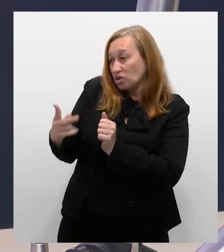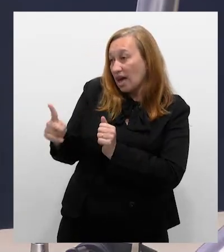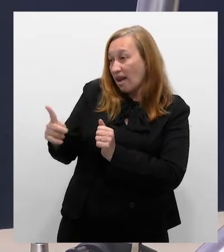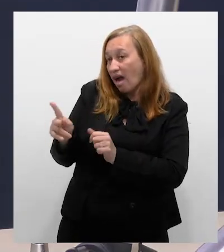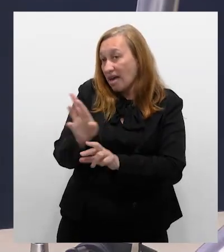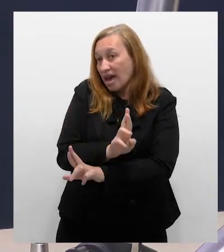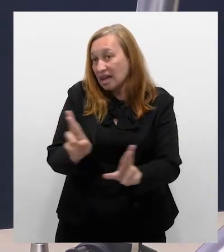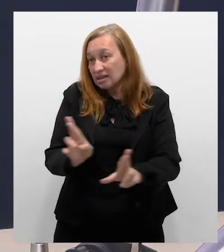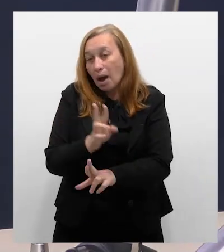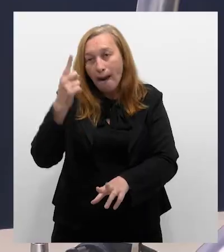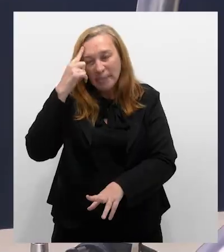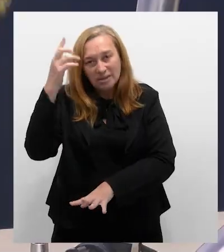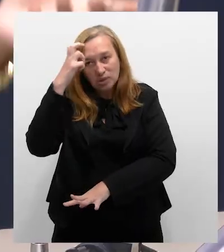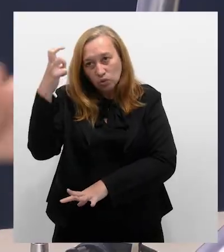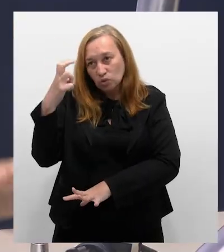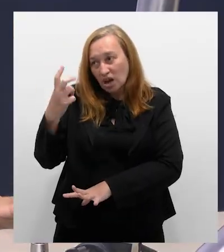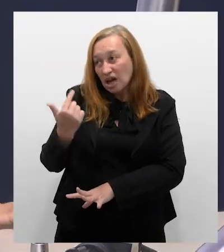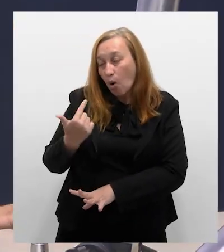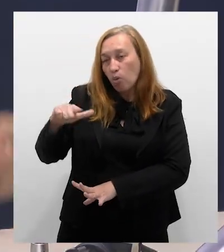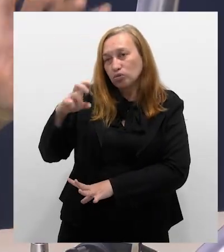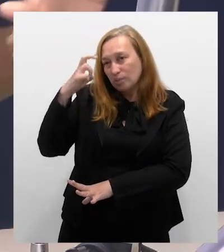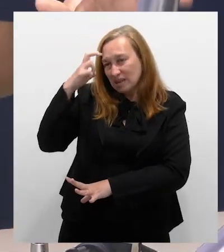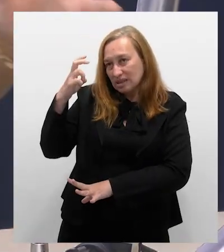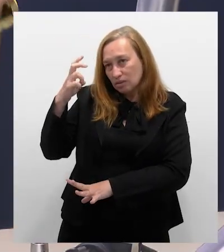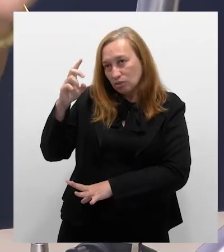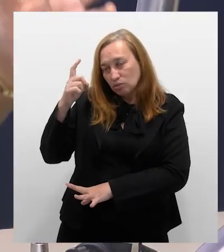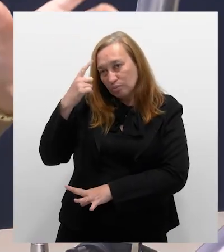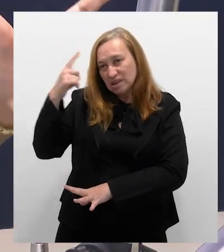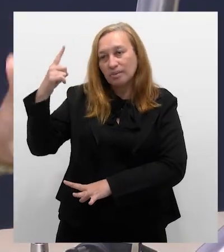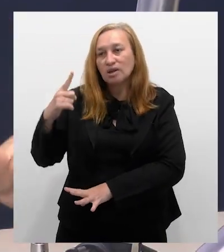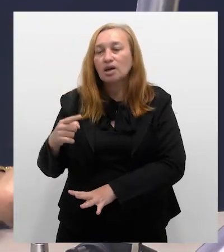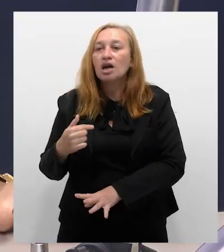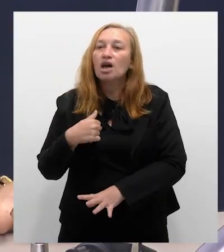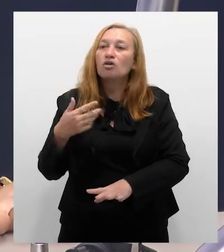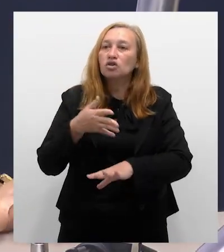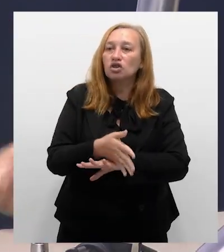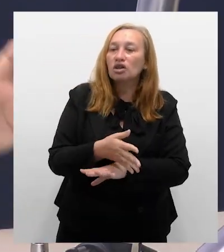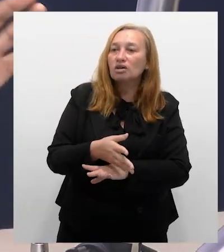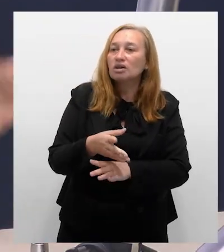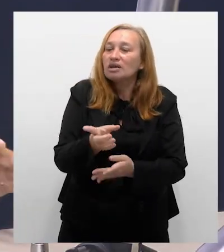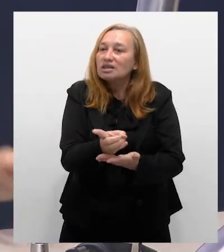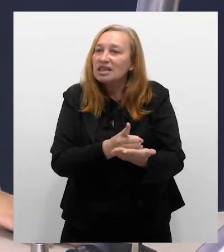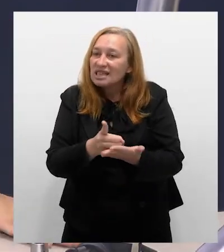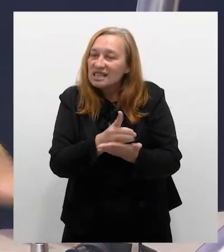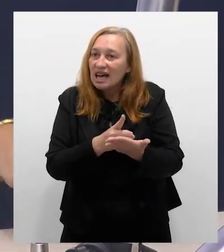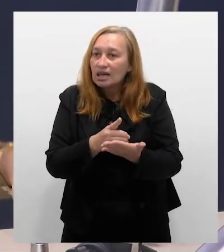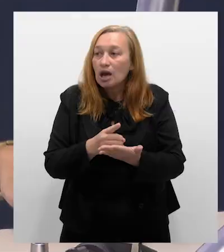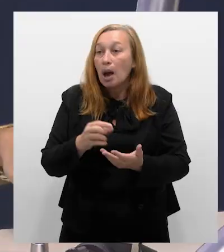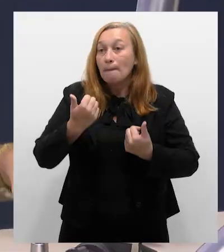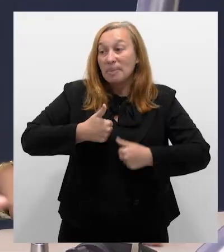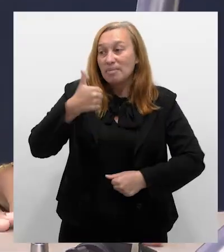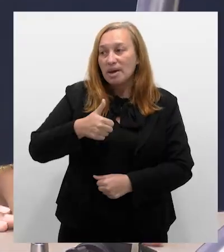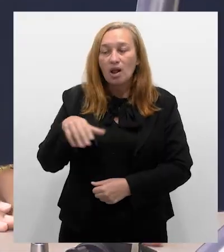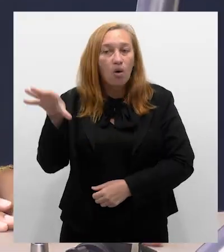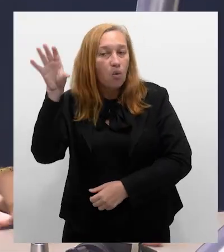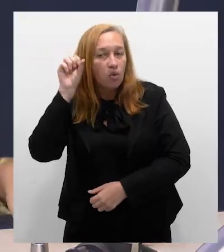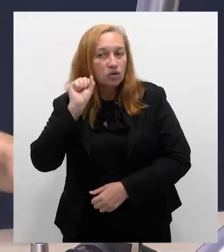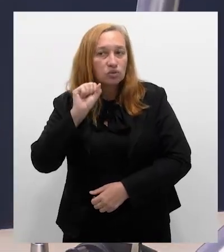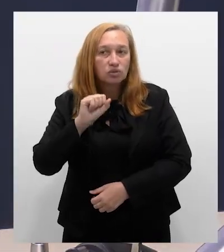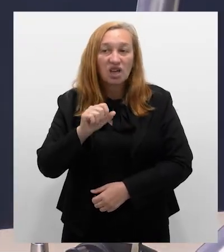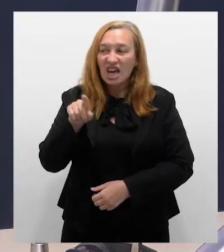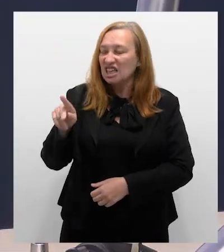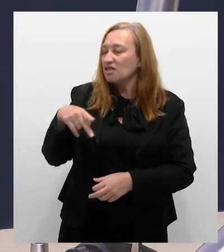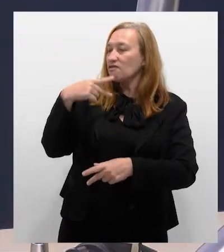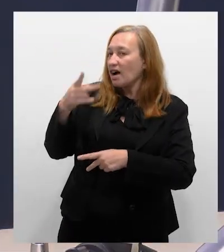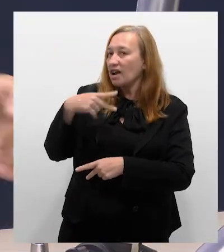assim, em relação a pensamento cultural. Eles estão em outro pensamento. Eu chego lá com eles através do design thinking. Primeiro eu escuto eles. Eles